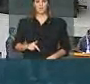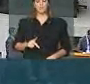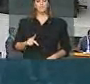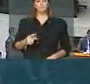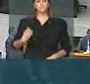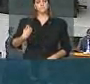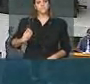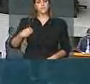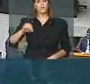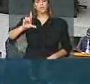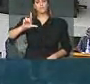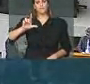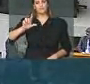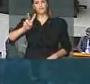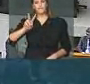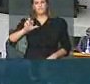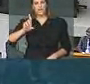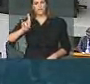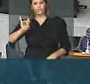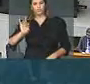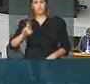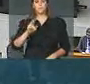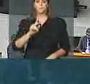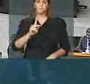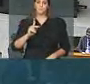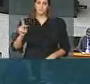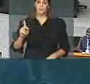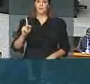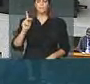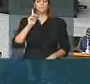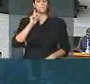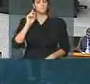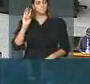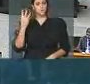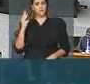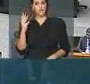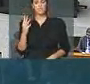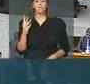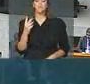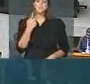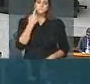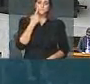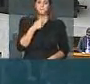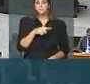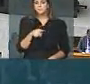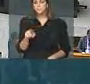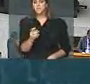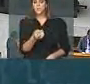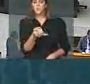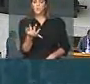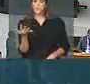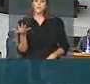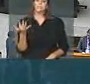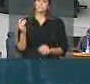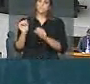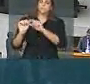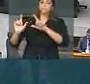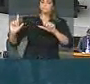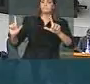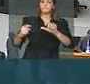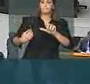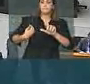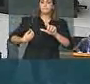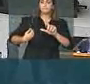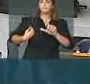deputado Valdir Maranhão, do PP, do Maranhão, está fazendo a verificação do quórum, pedido dos parlamentares